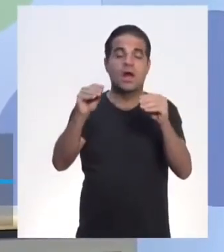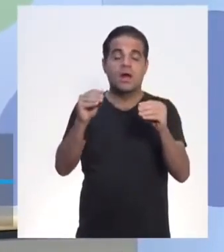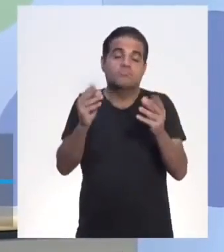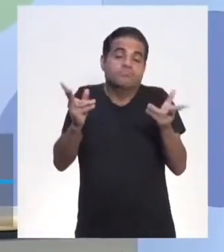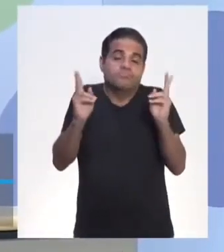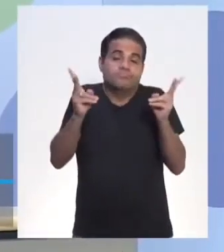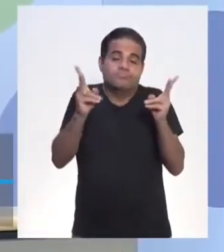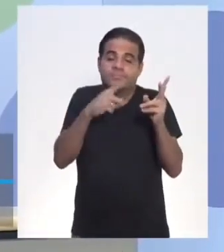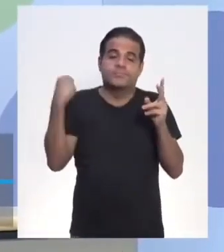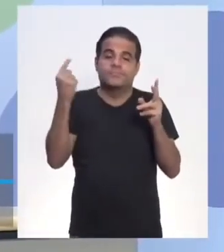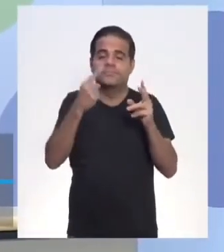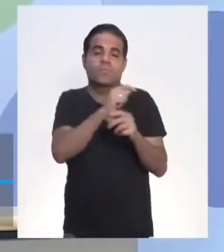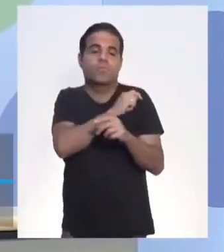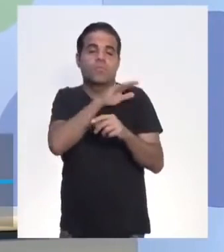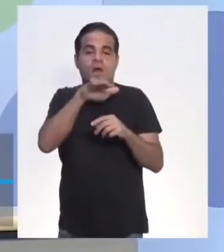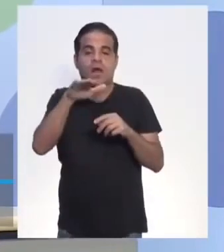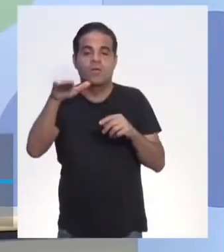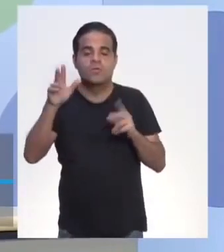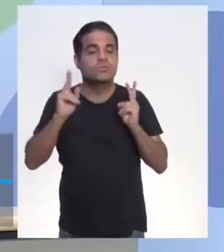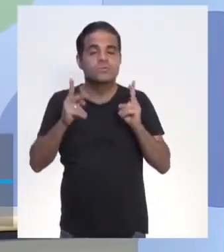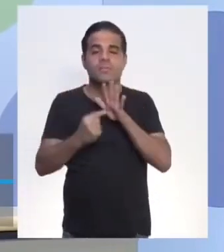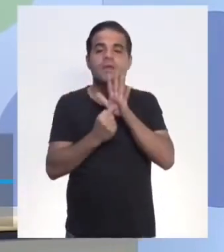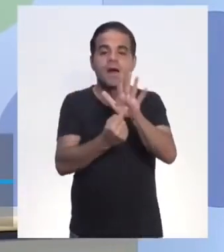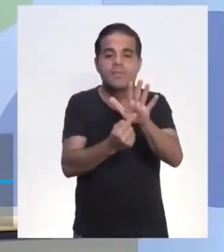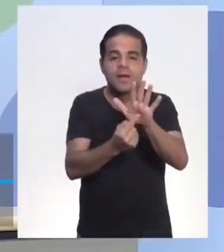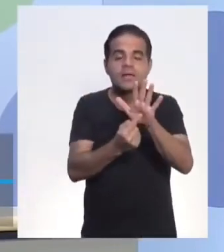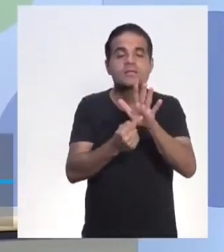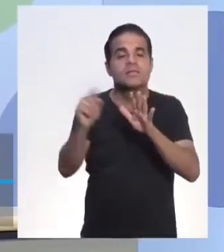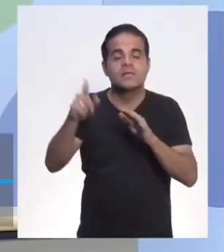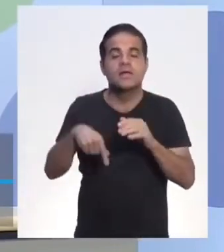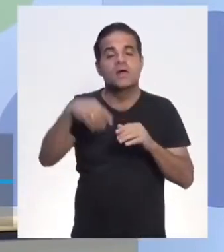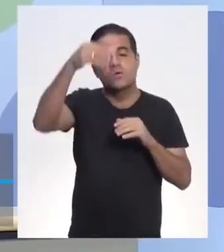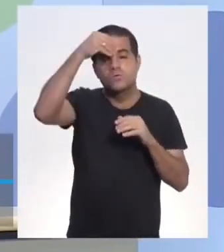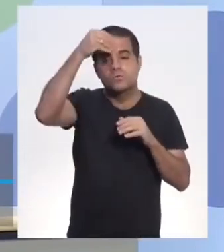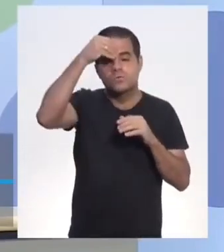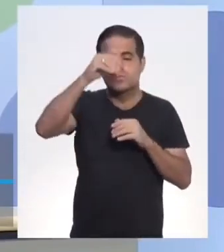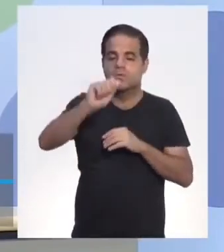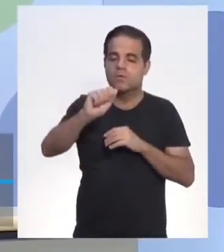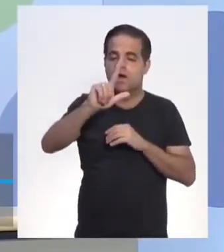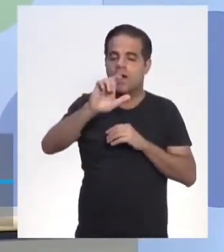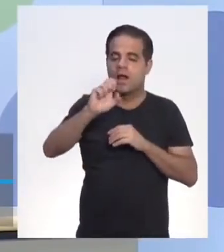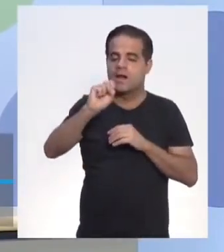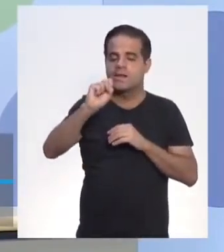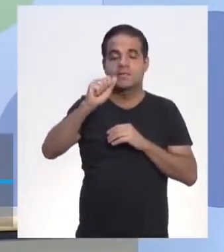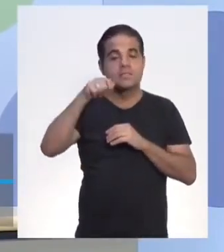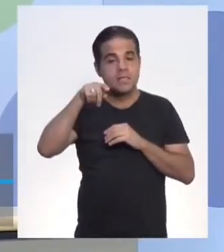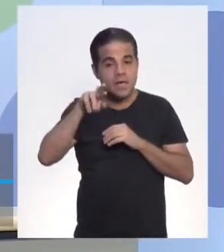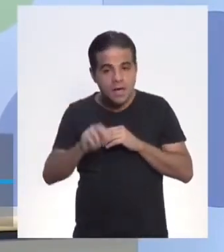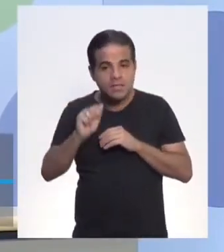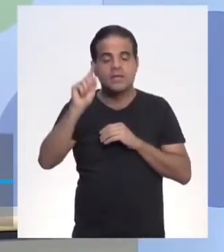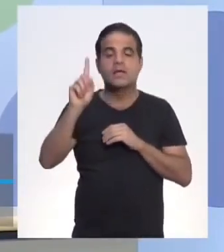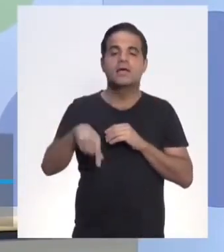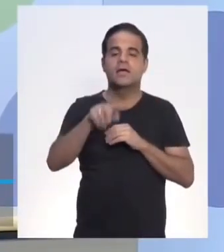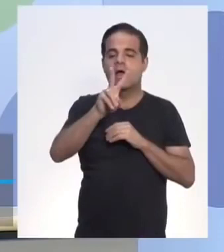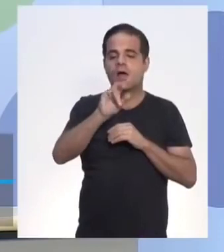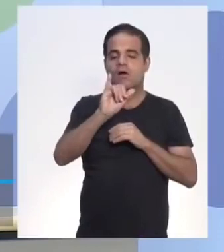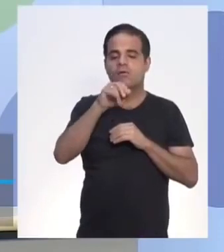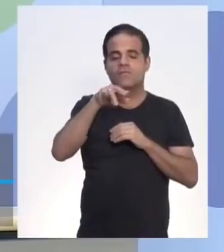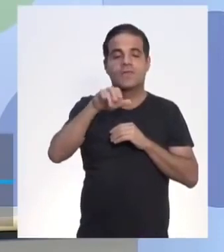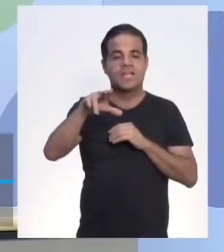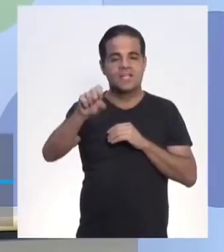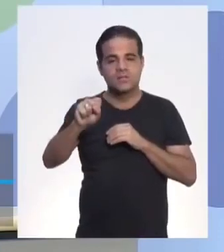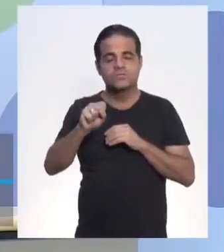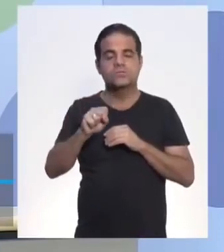E como sempre né um aluno aqui sempre aparece é o sobrinho da Alessandra sobrinho Alessandro aqui é o Vinícius